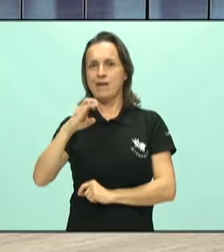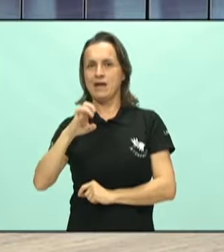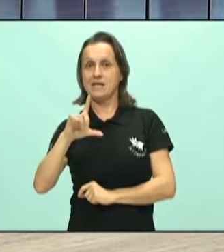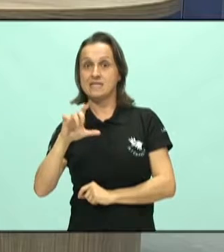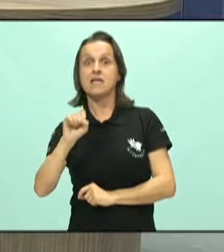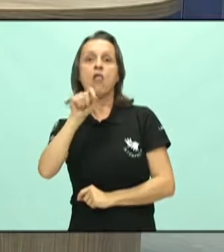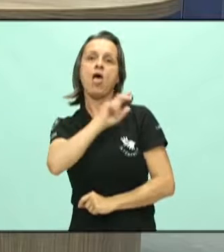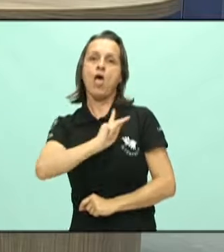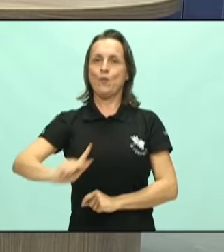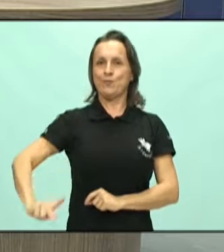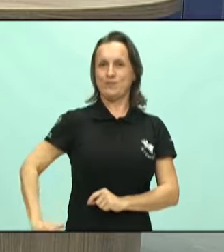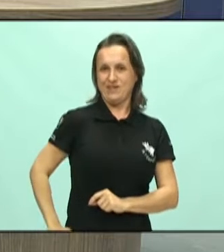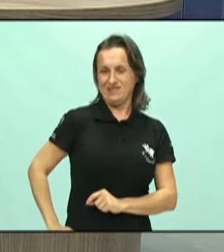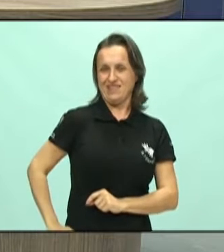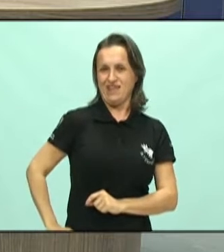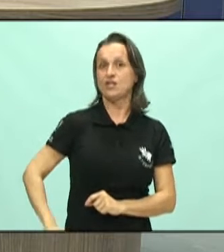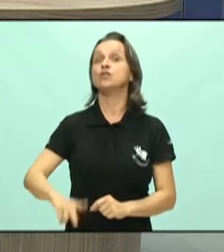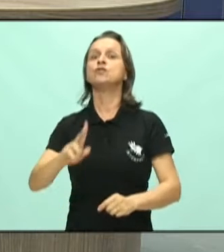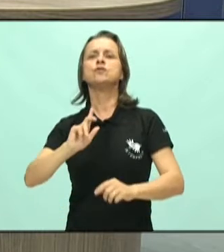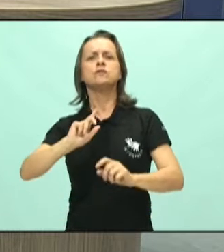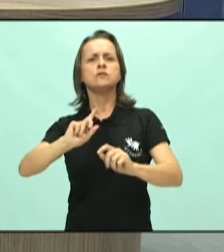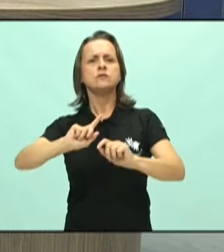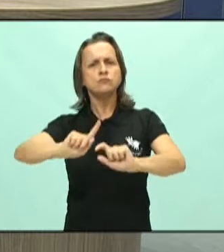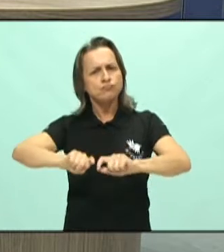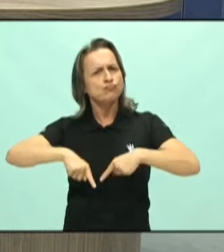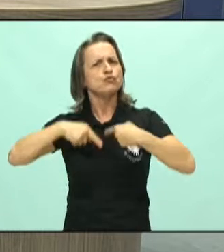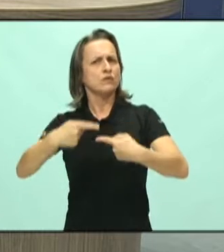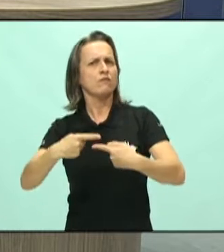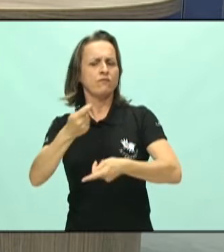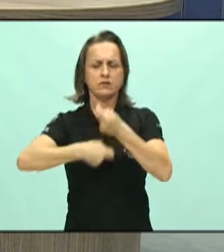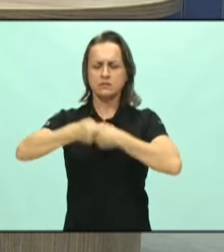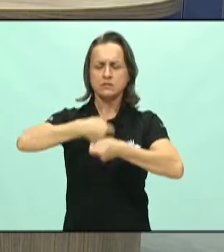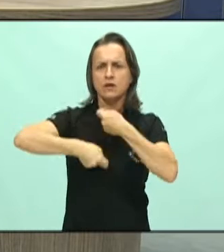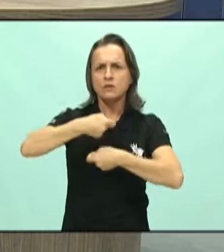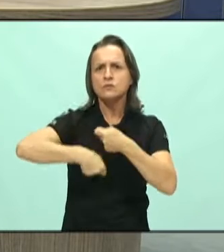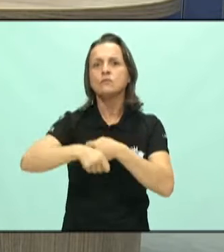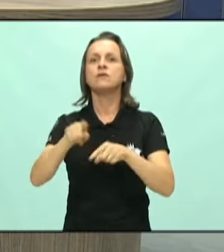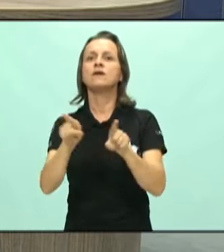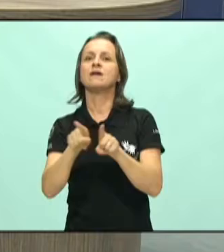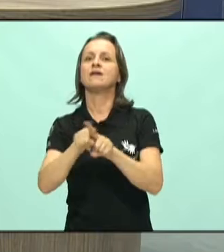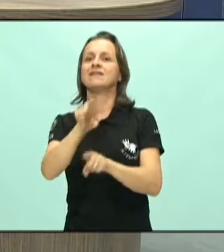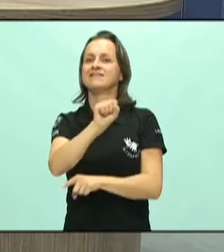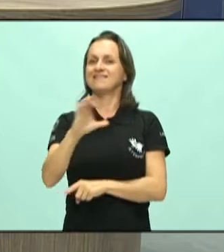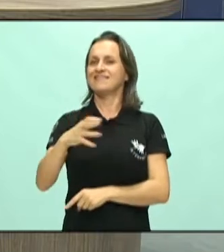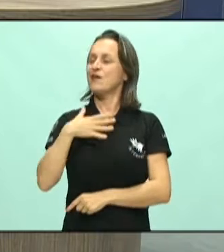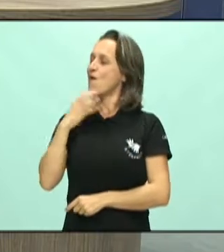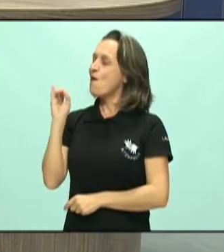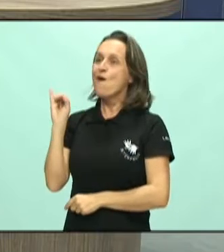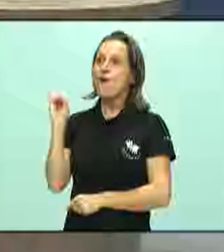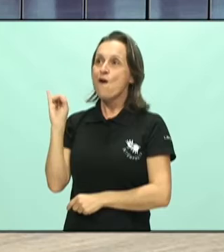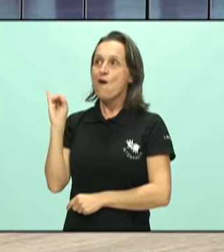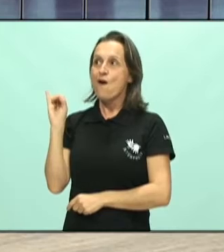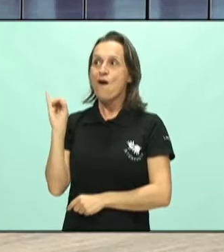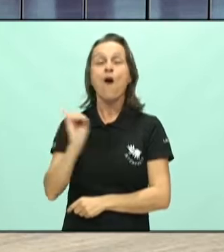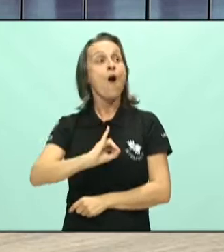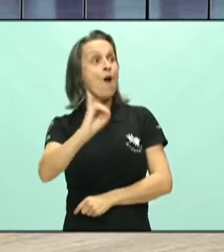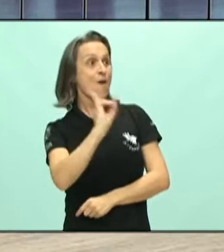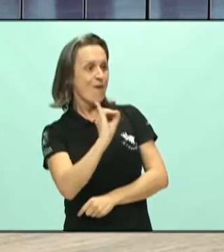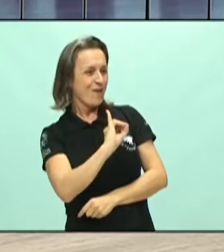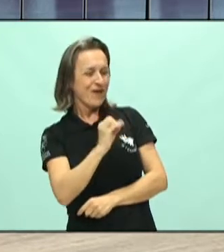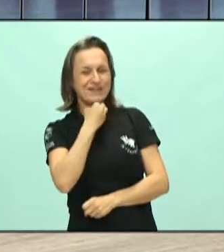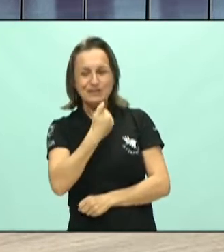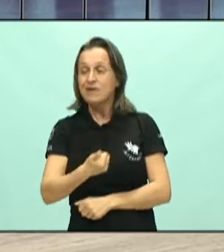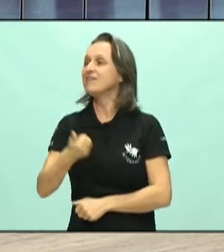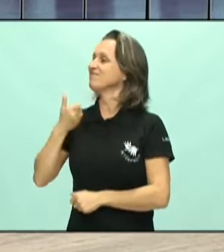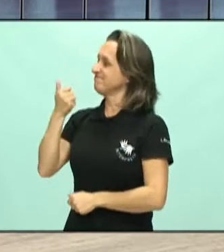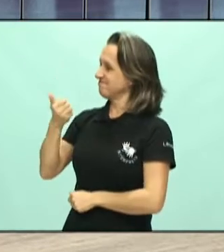Comitê de Defesa da Competitividade da Economia Catarinense. Olá, Marcelo, tudo bem? Olá, Maurício, tudo bem?